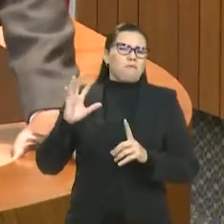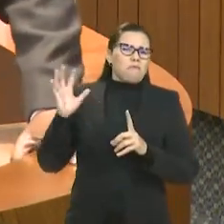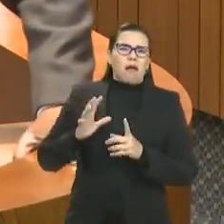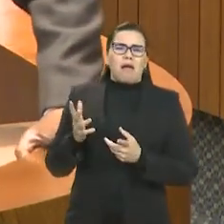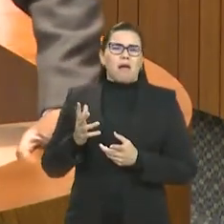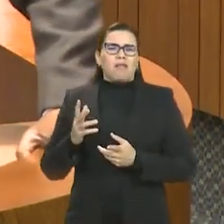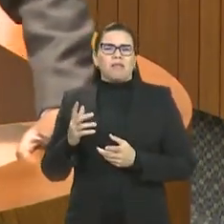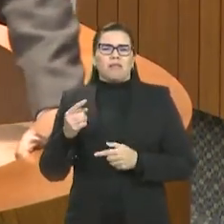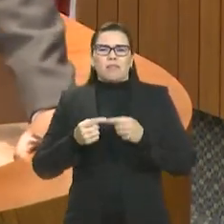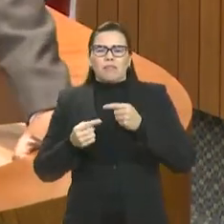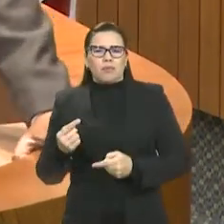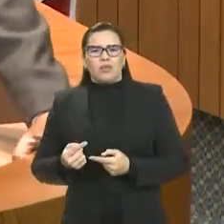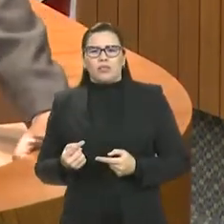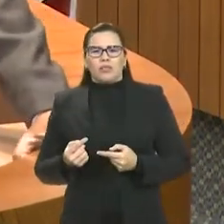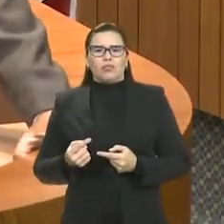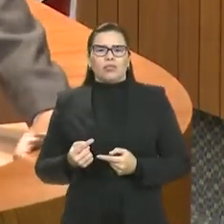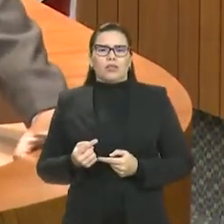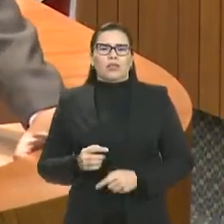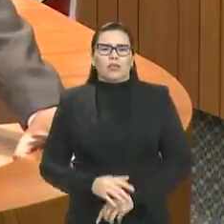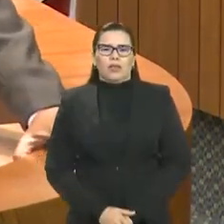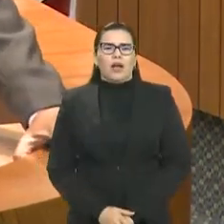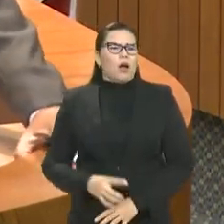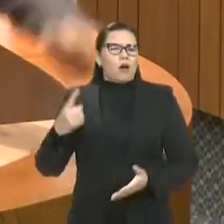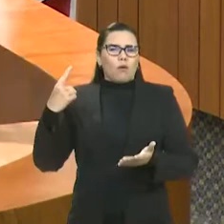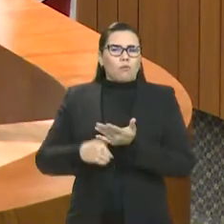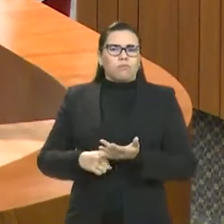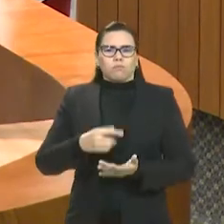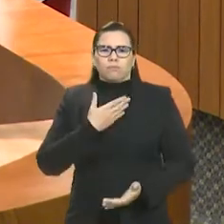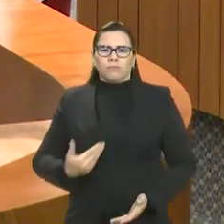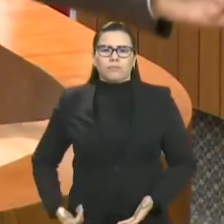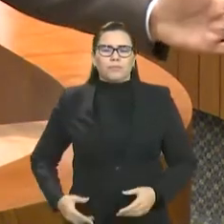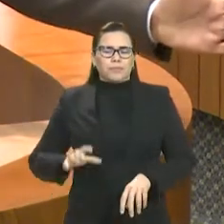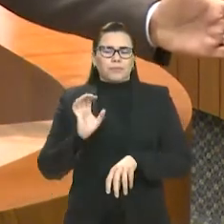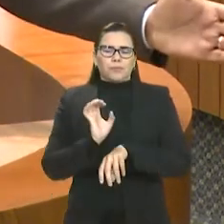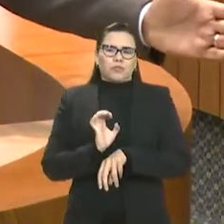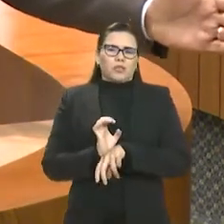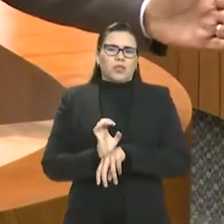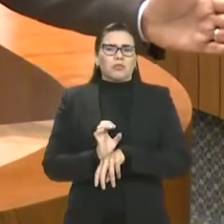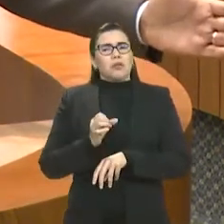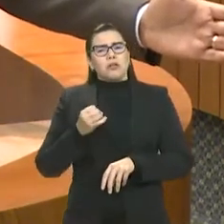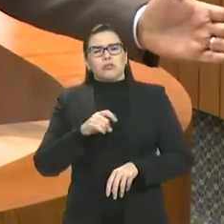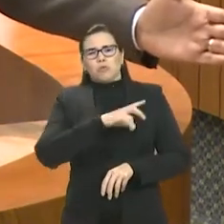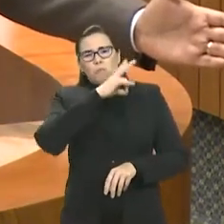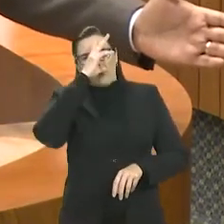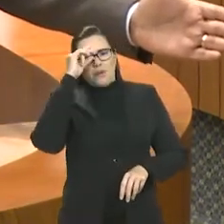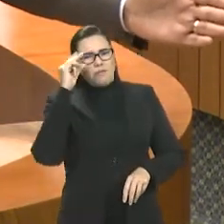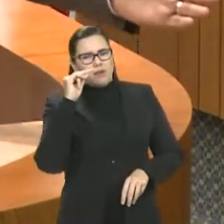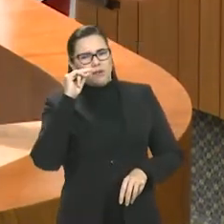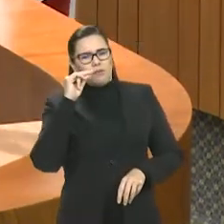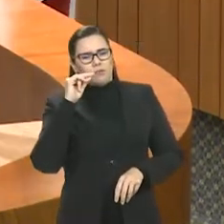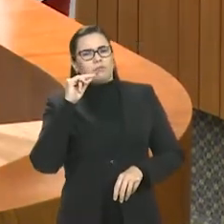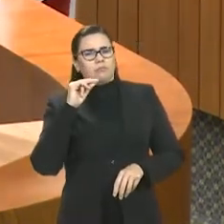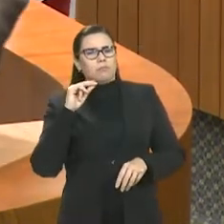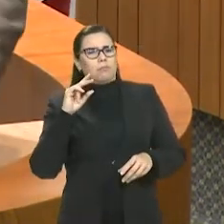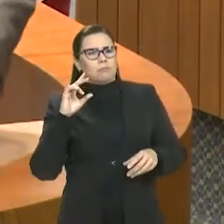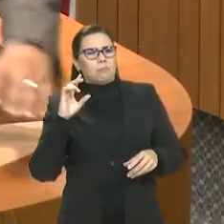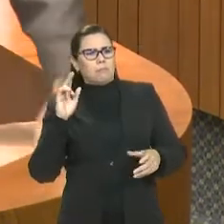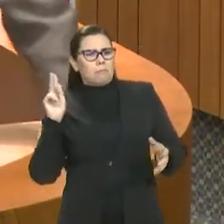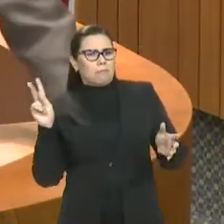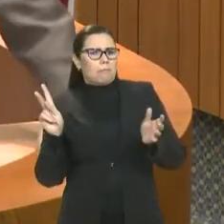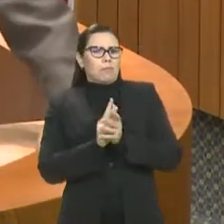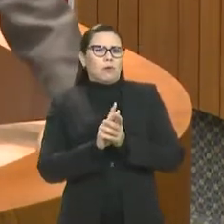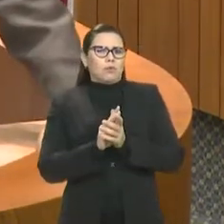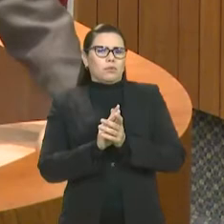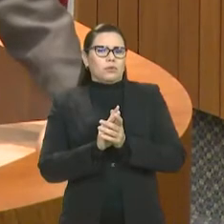adversário, aliado, é um compromisso do governo do Estado, que tem sido desde o primeiro ano do governador Flávio Dino e continua